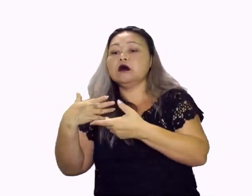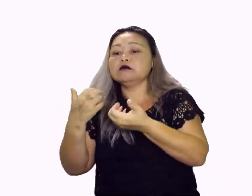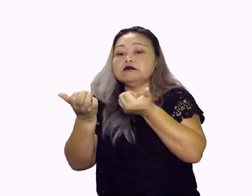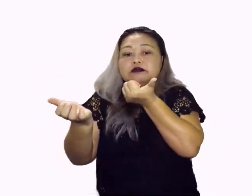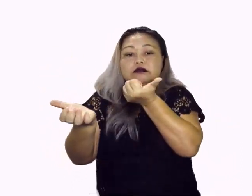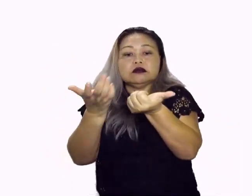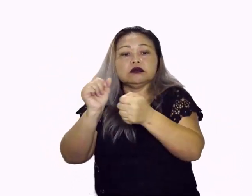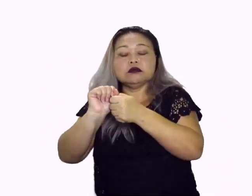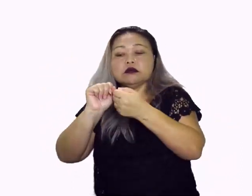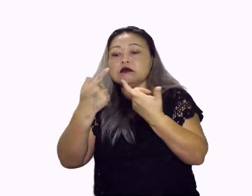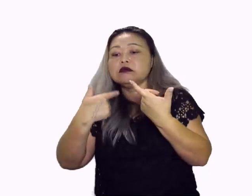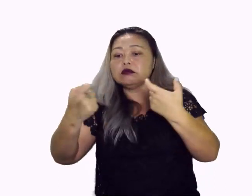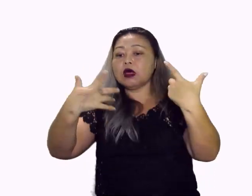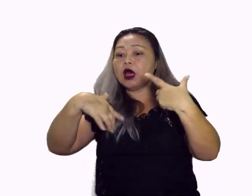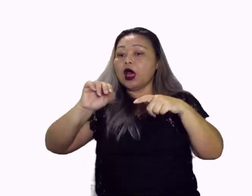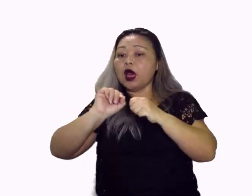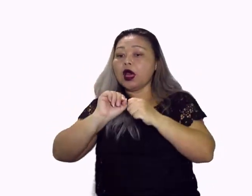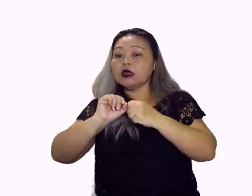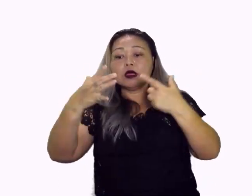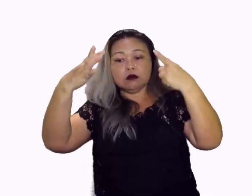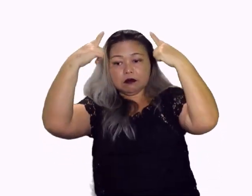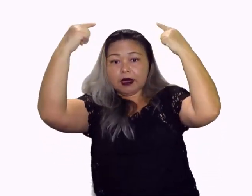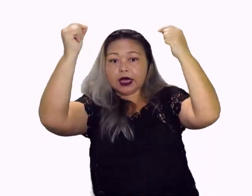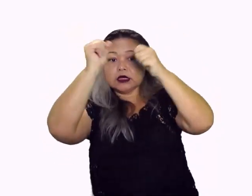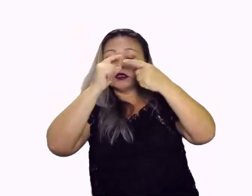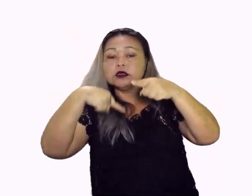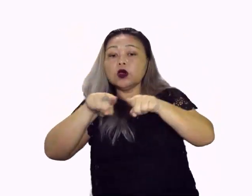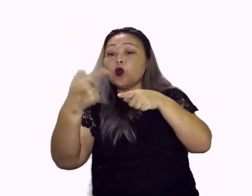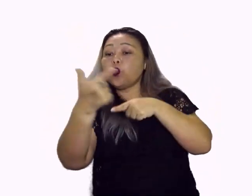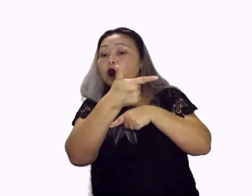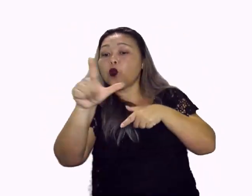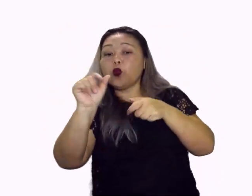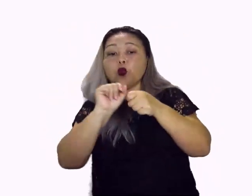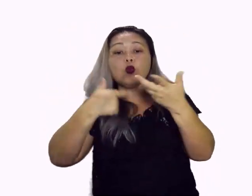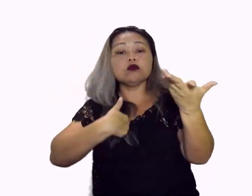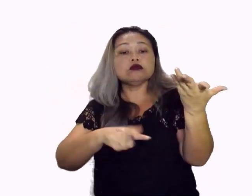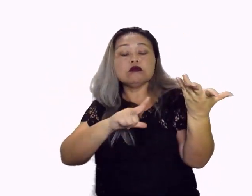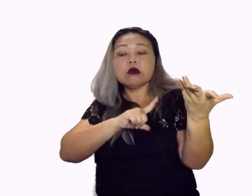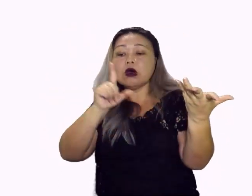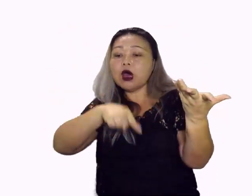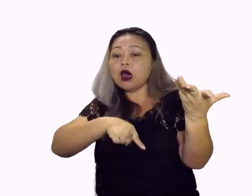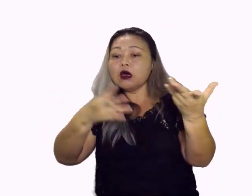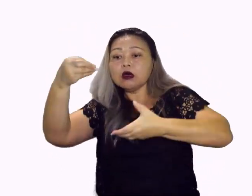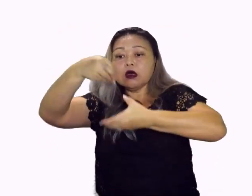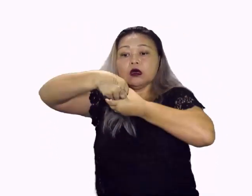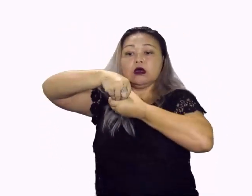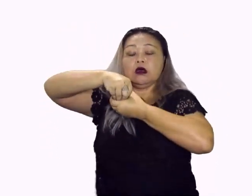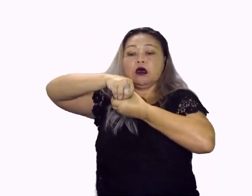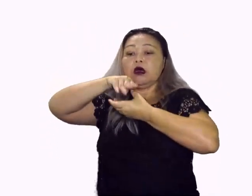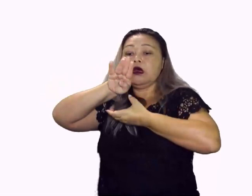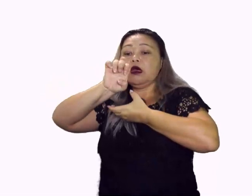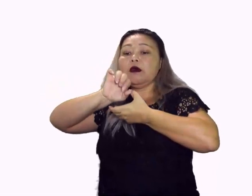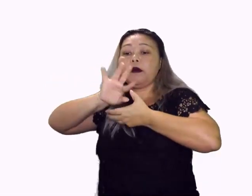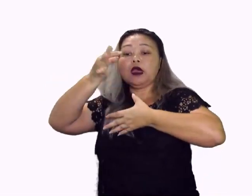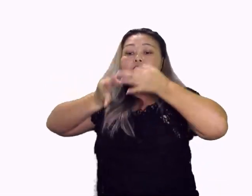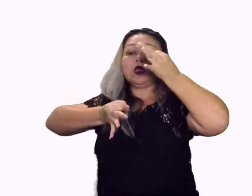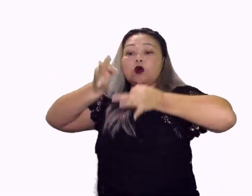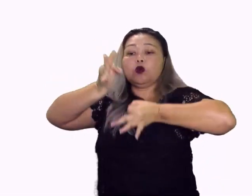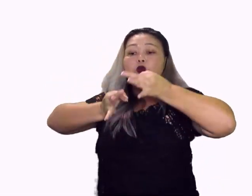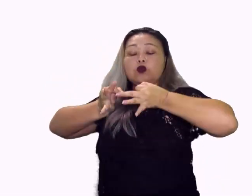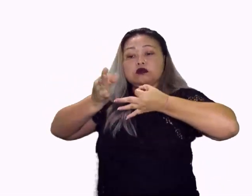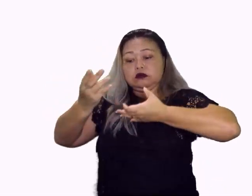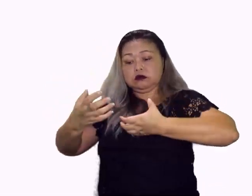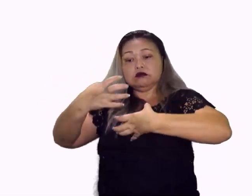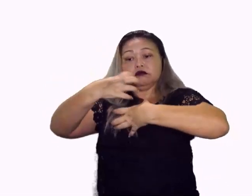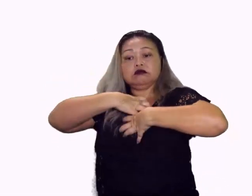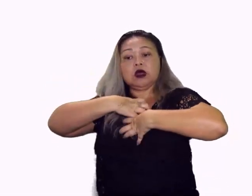Homem-Aranha, Batman e outros, passam a encarnar o bem e a justiça, assumindo